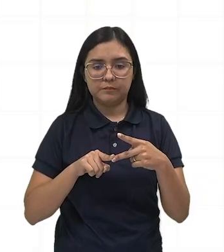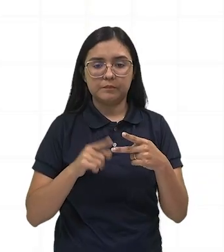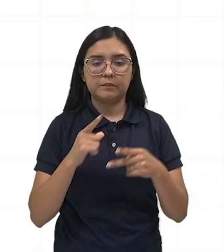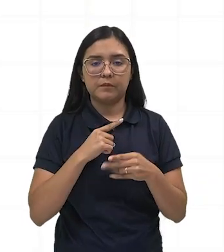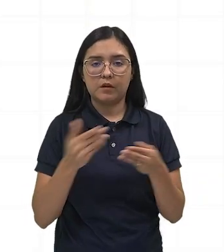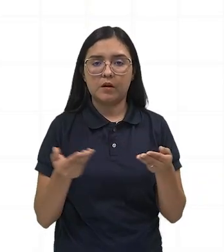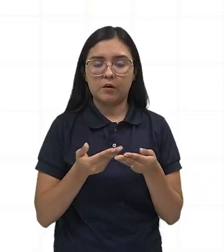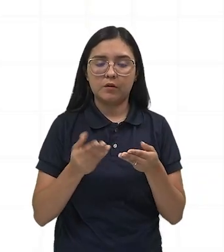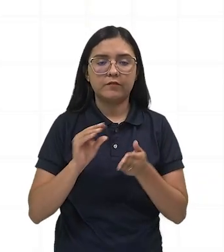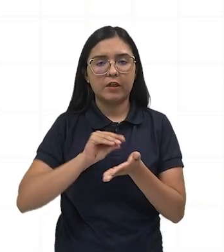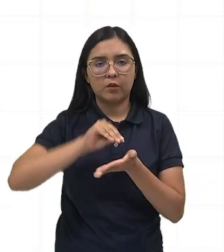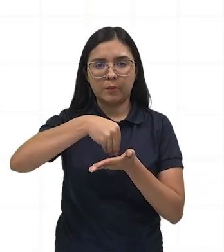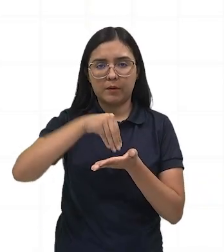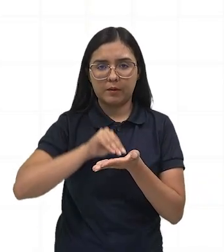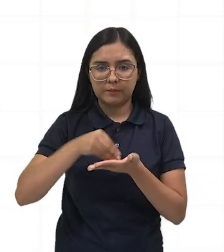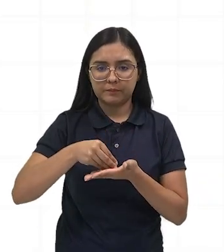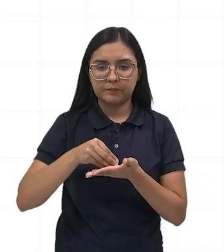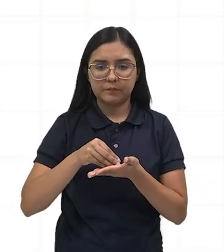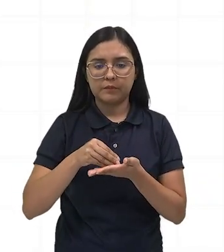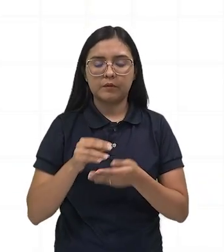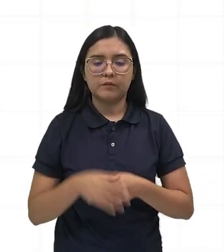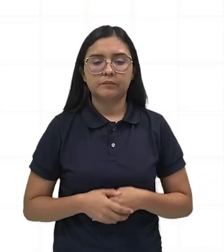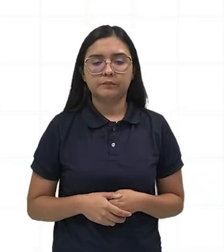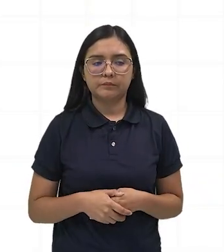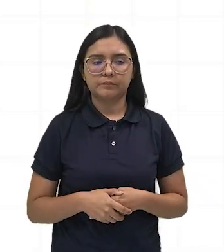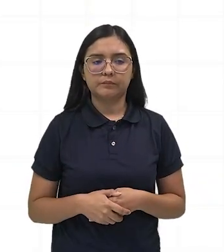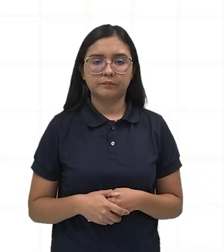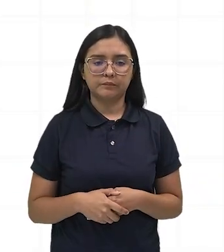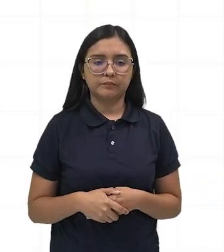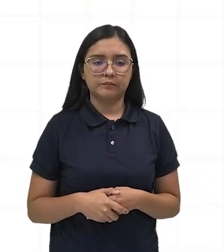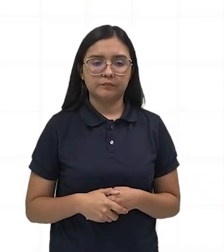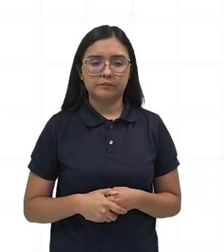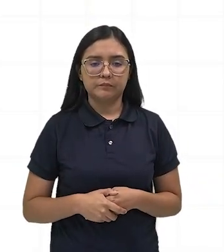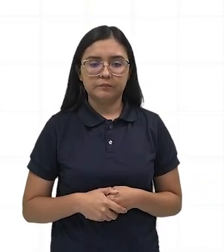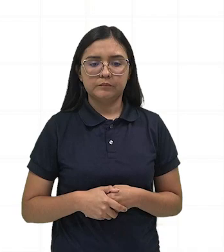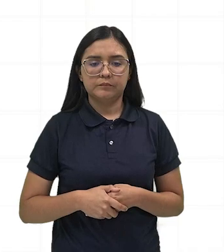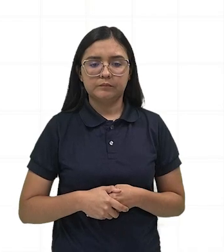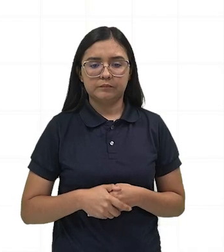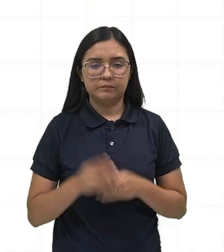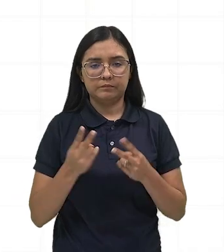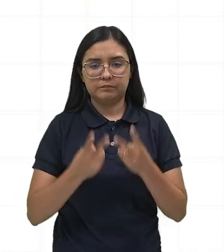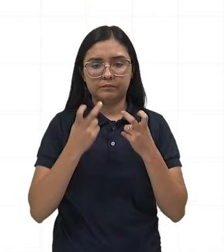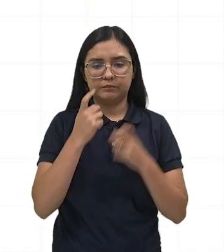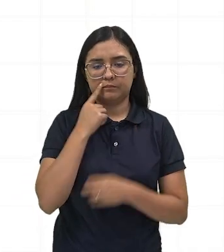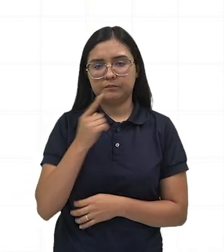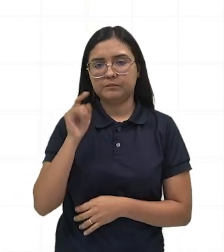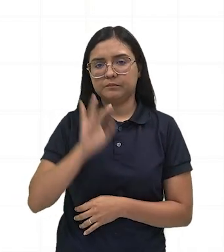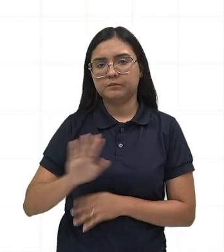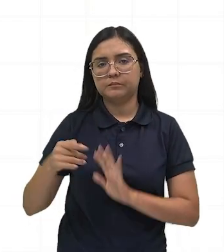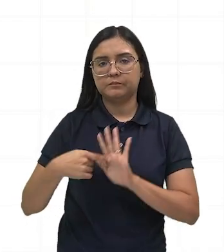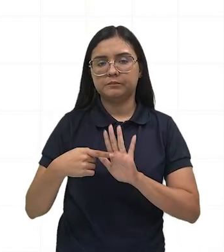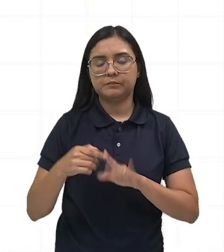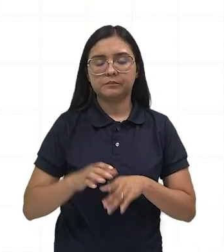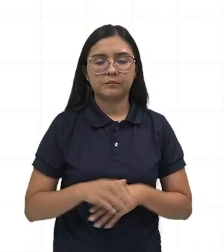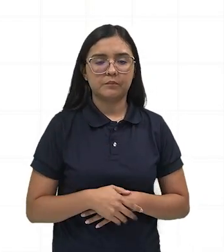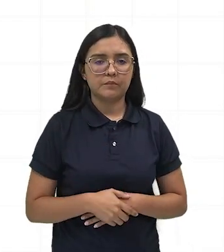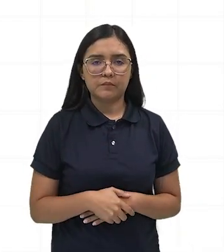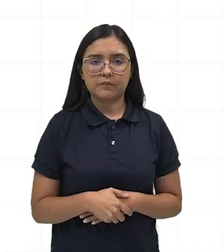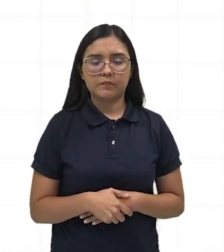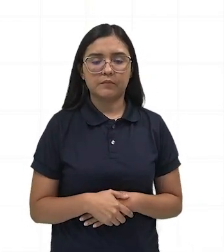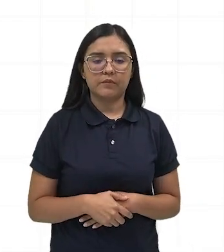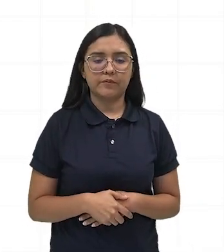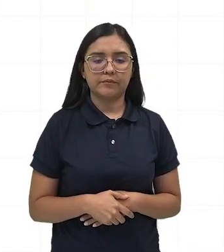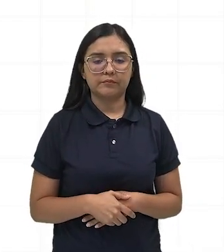nós vamos dobrar. Vamos juntar aqui, ó, um lado ao outro,